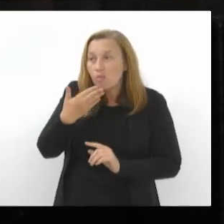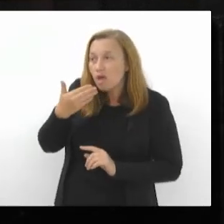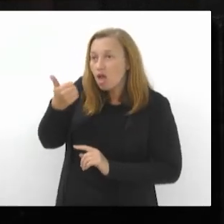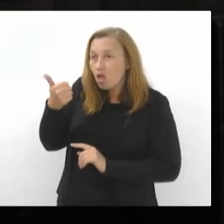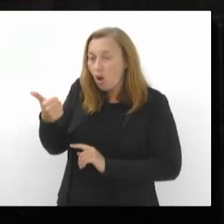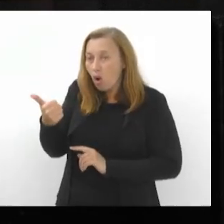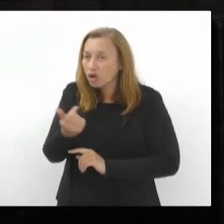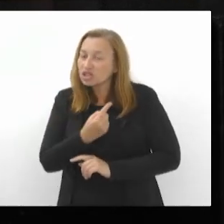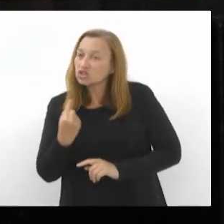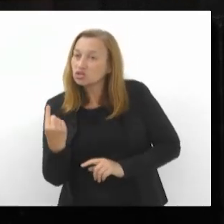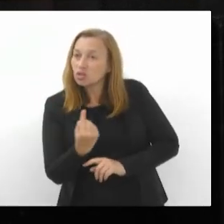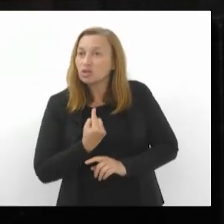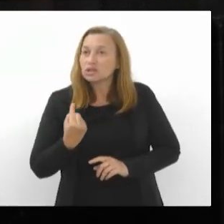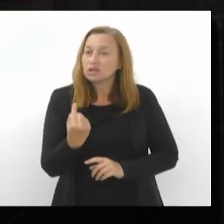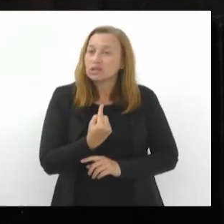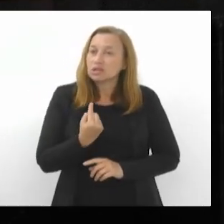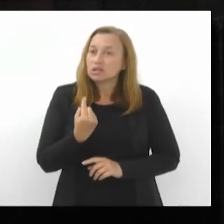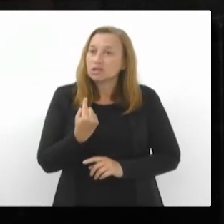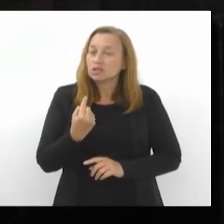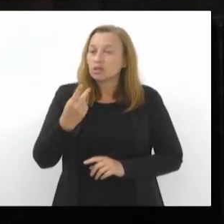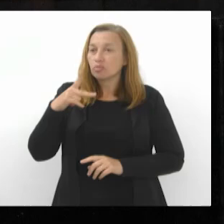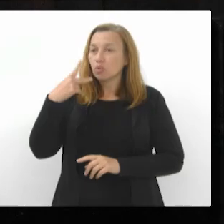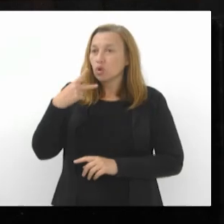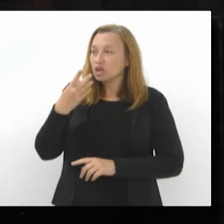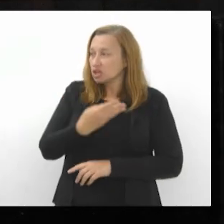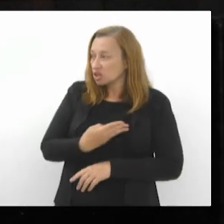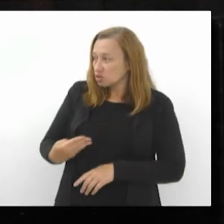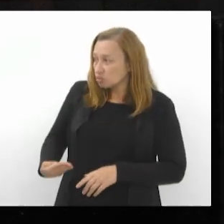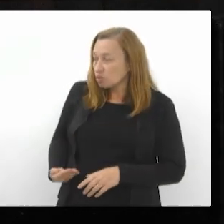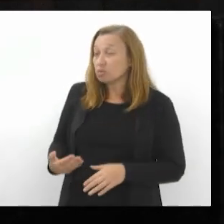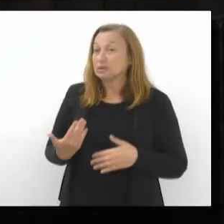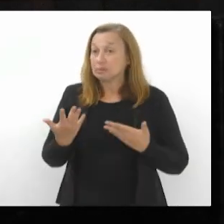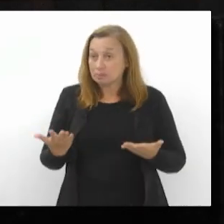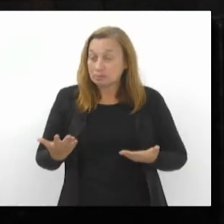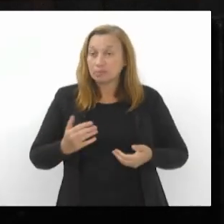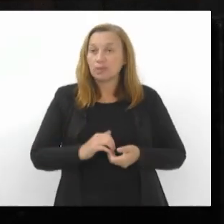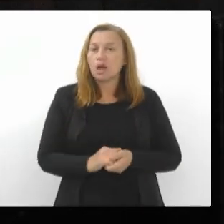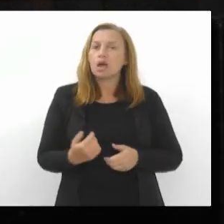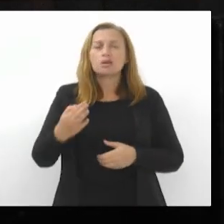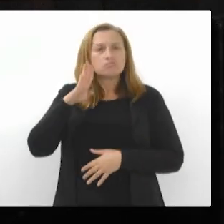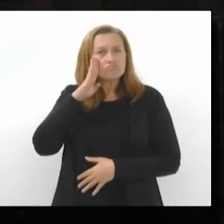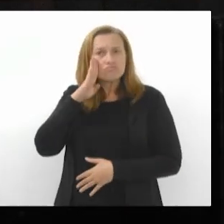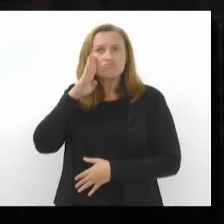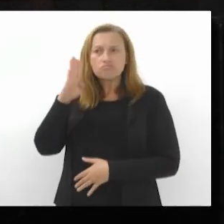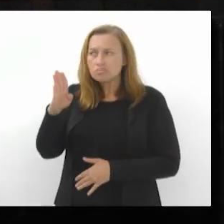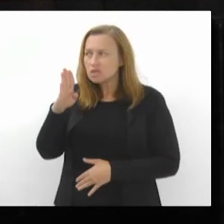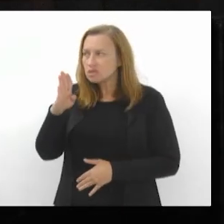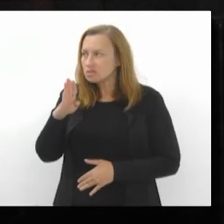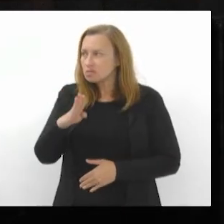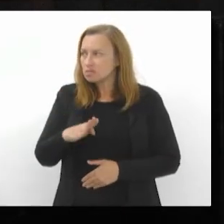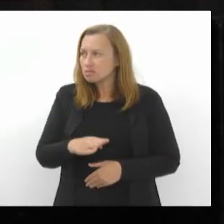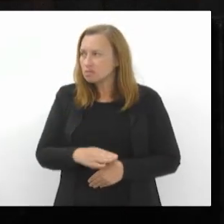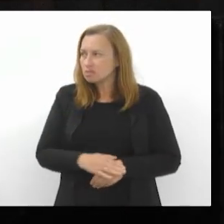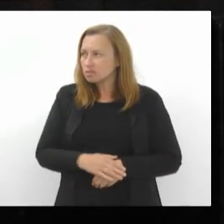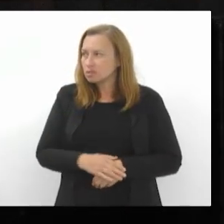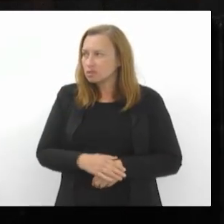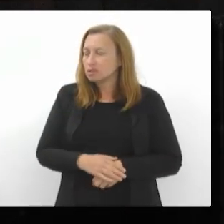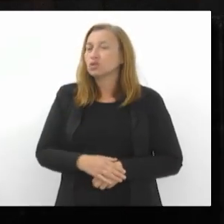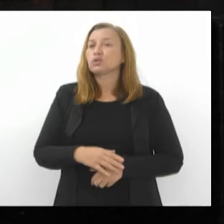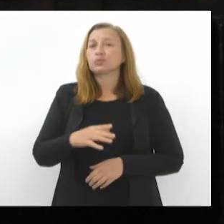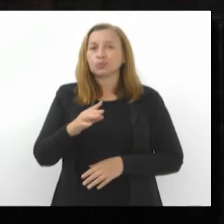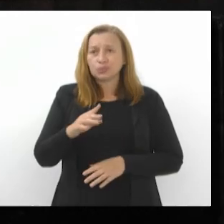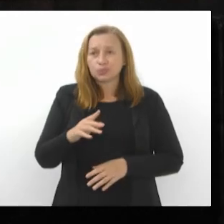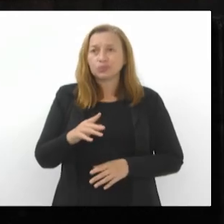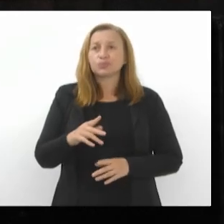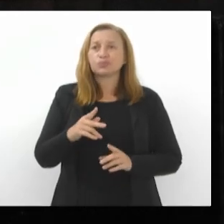das nossas políticas públicas, né? E principalmente as políticas